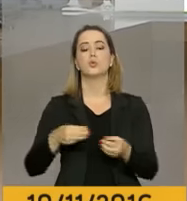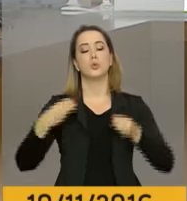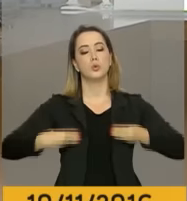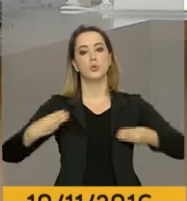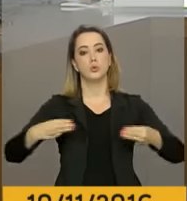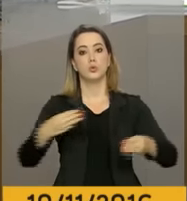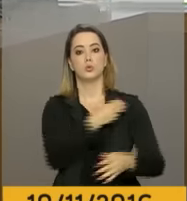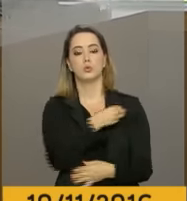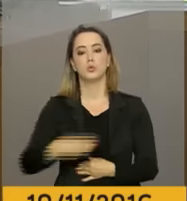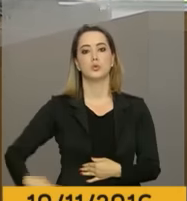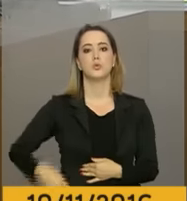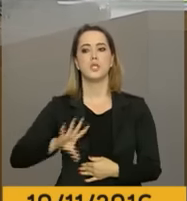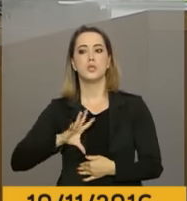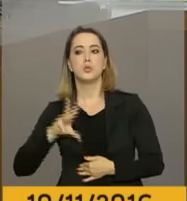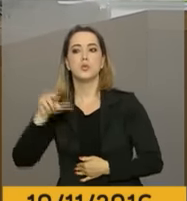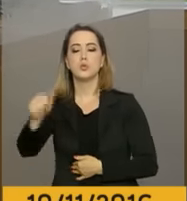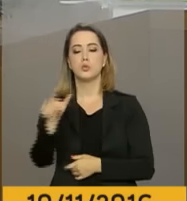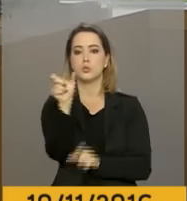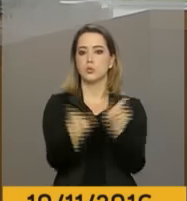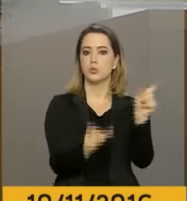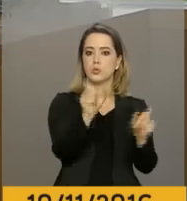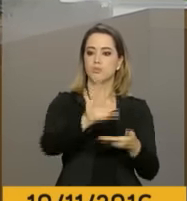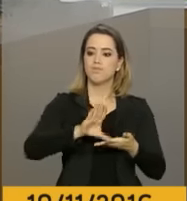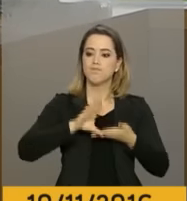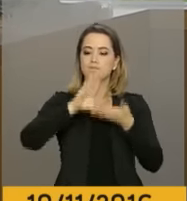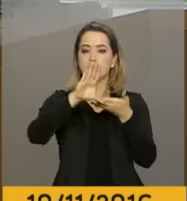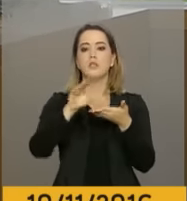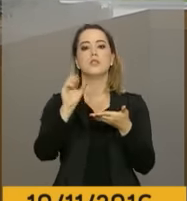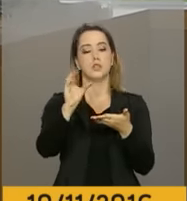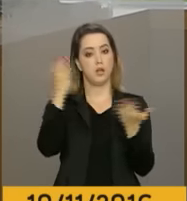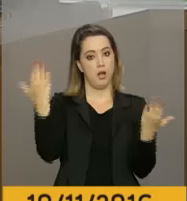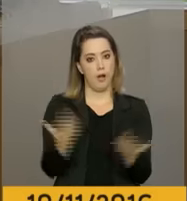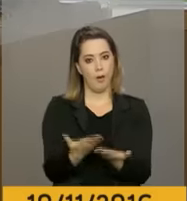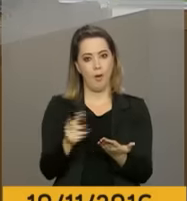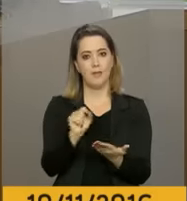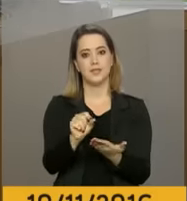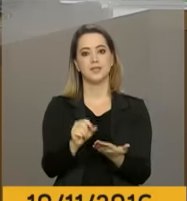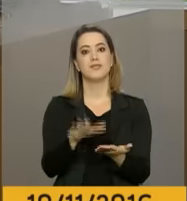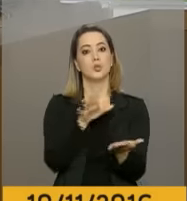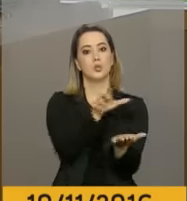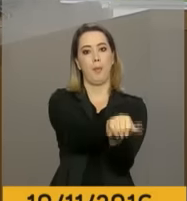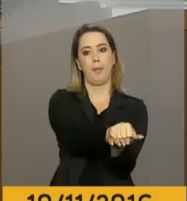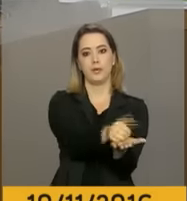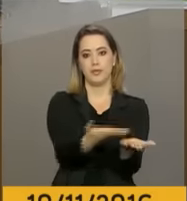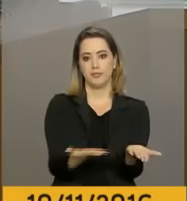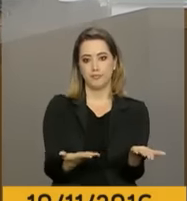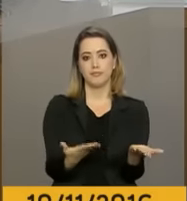os conselheiros que ora se impostam, não é? E quero,